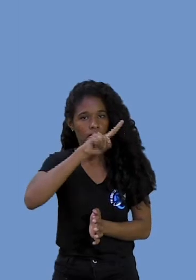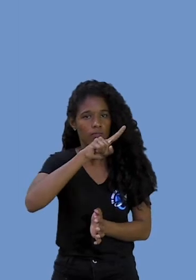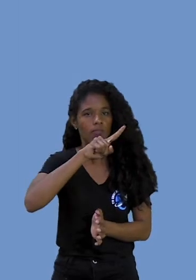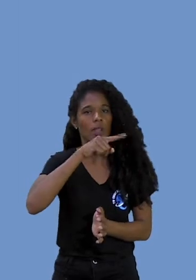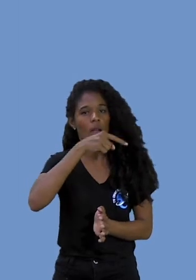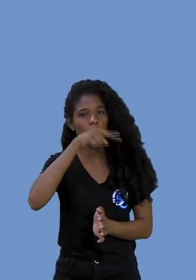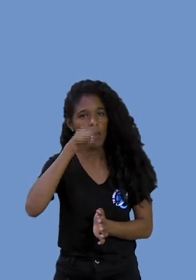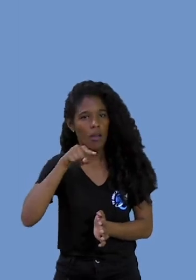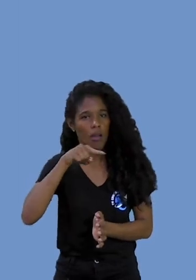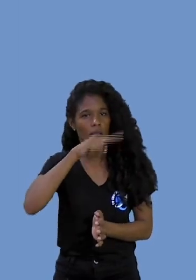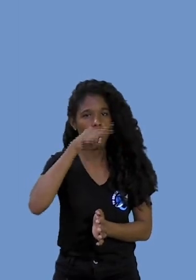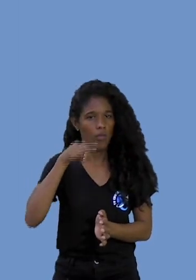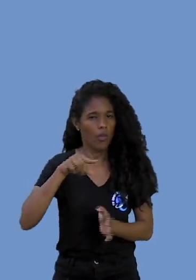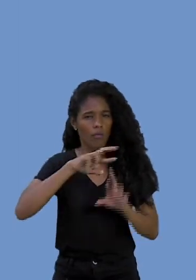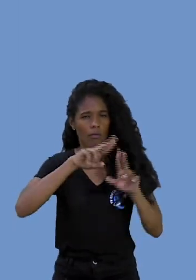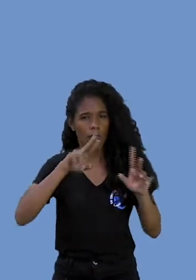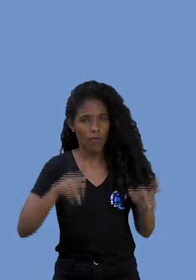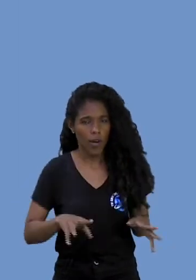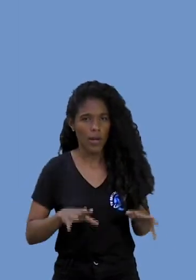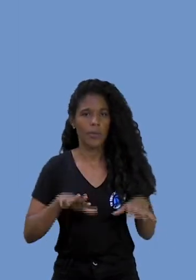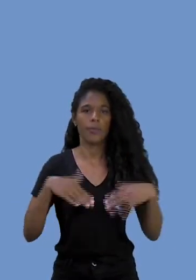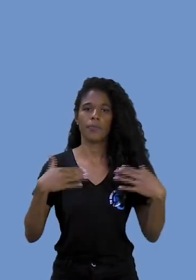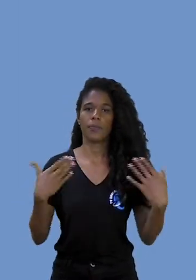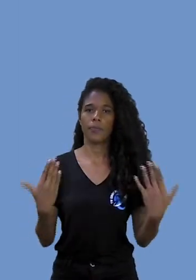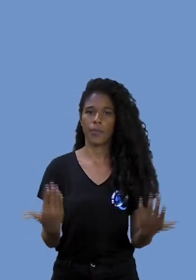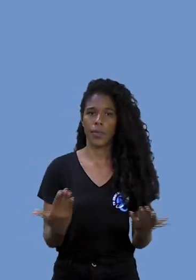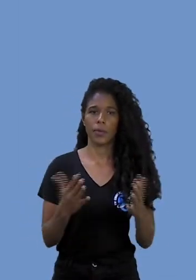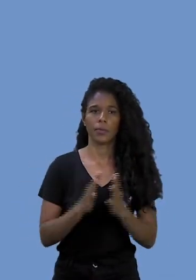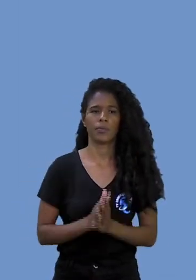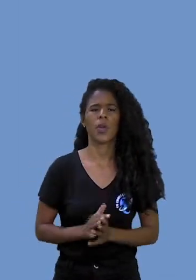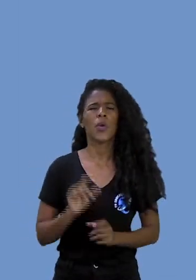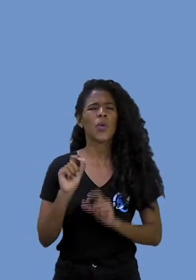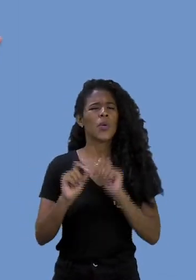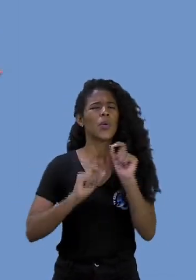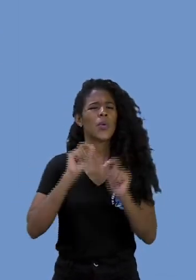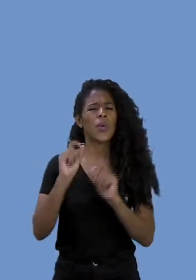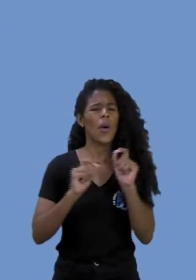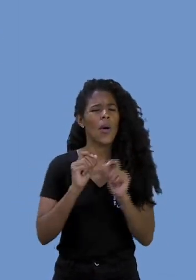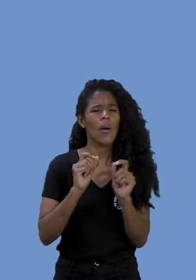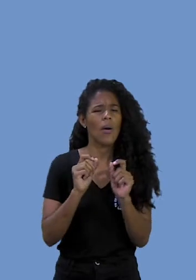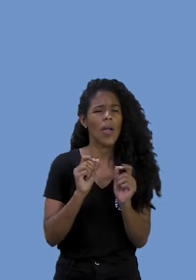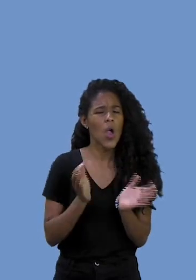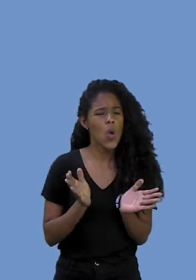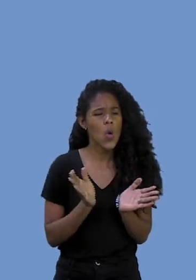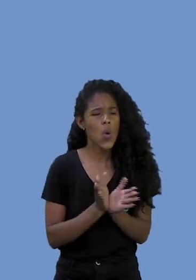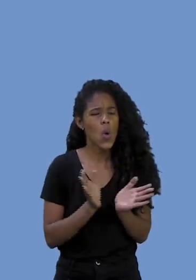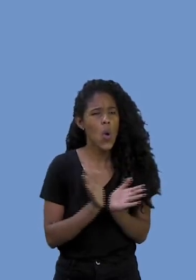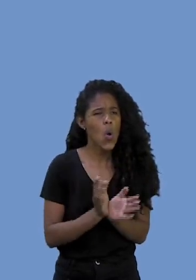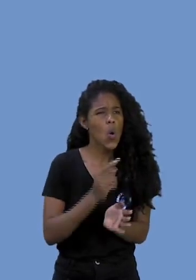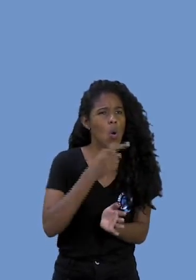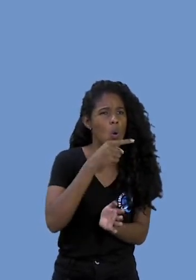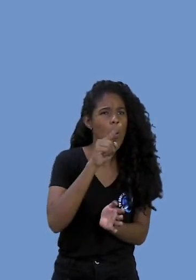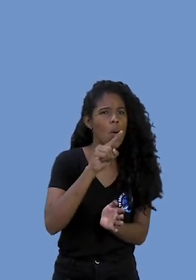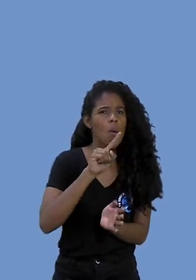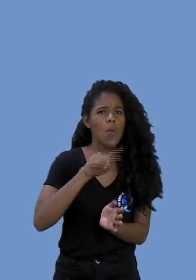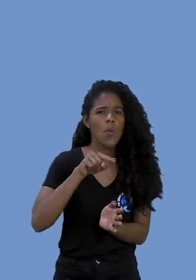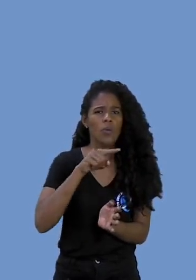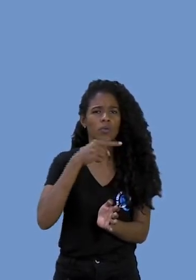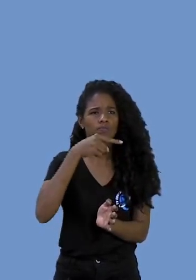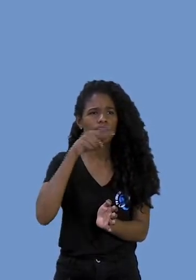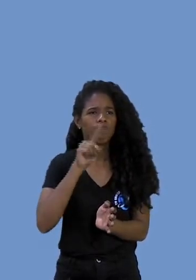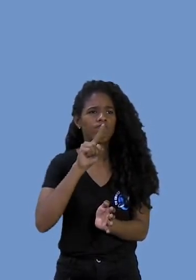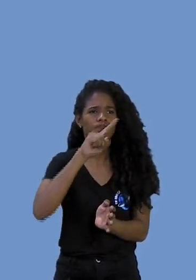Vem comigo. O que são essas notações léxicas? São sinais acessórios que servem